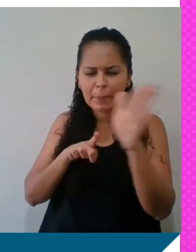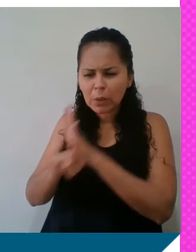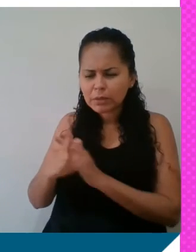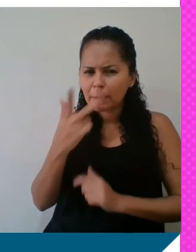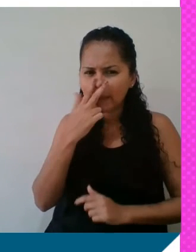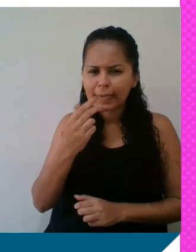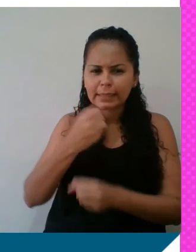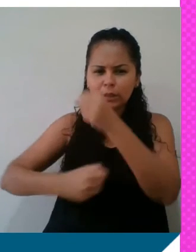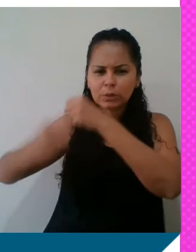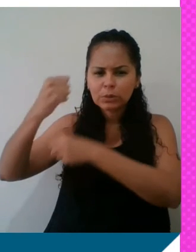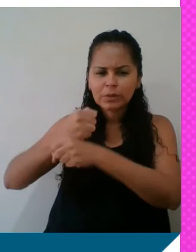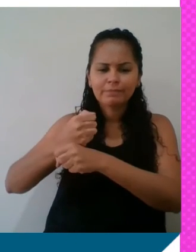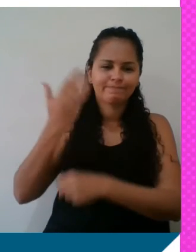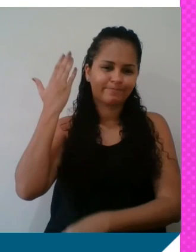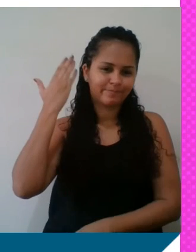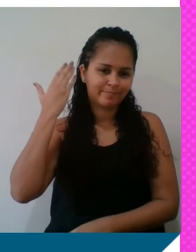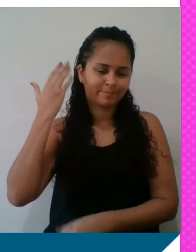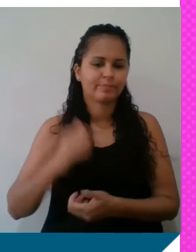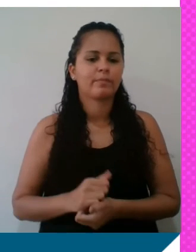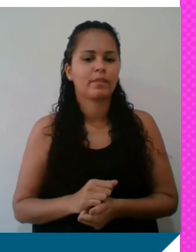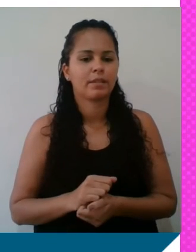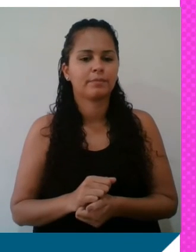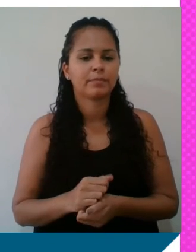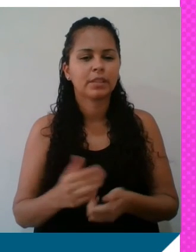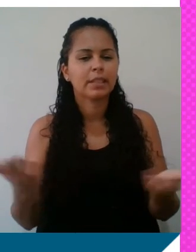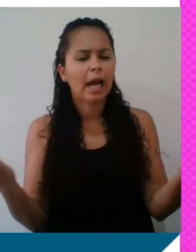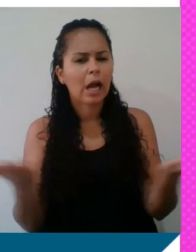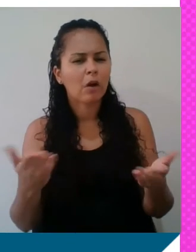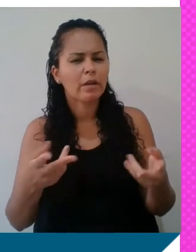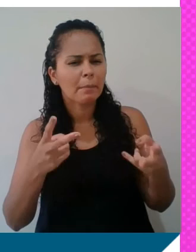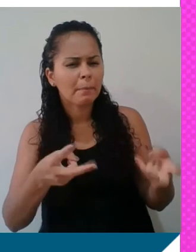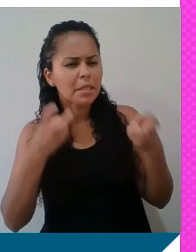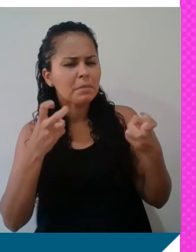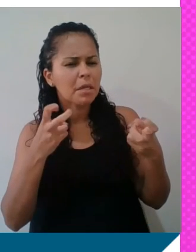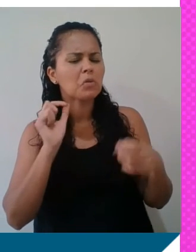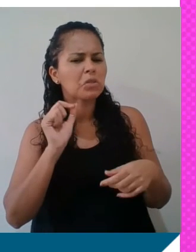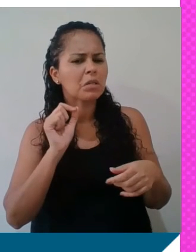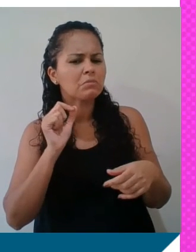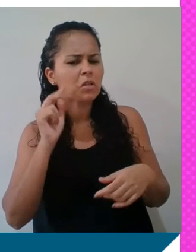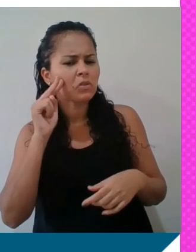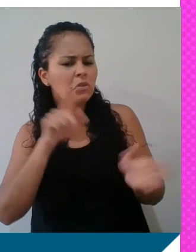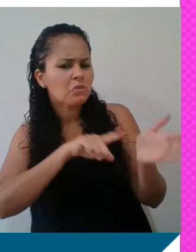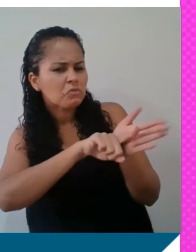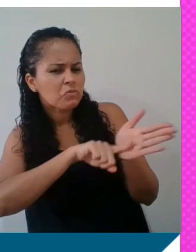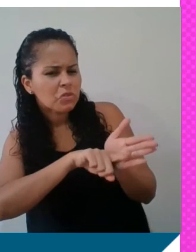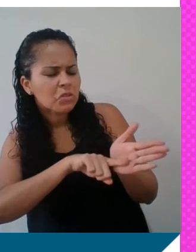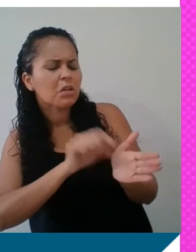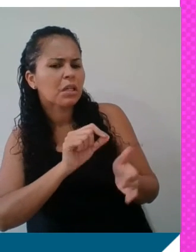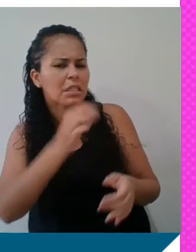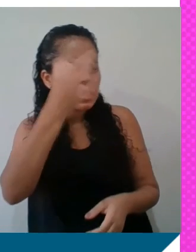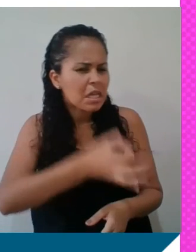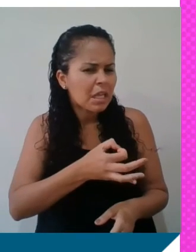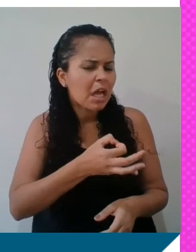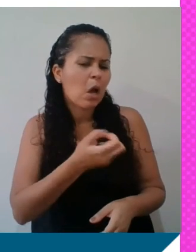ano anterior, tá? Feito isso, você vai observar o que você acertou e o que você não